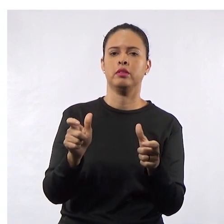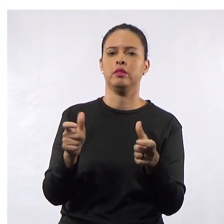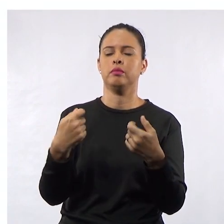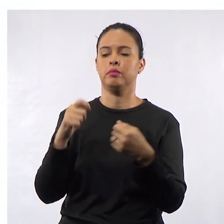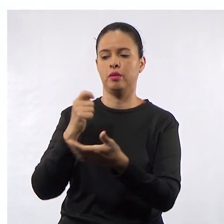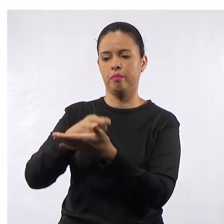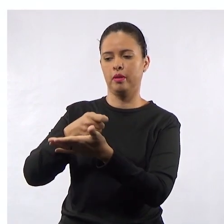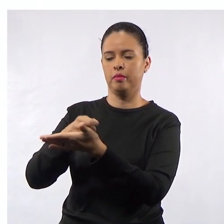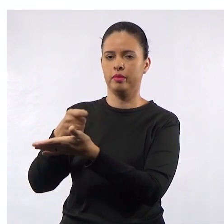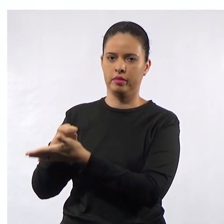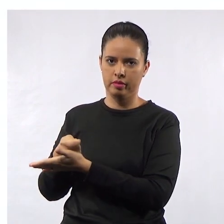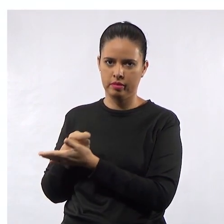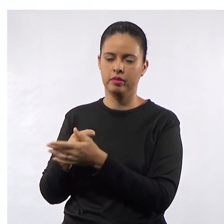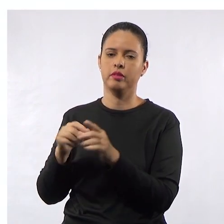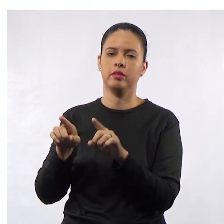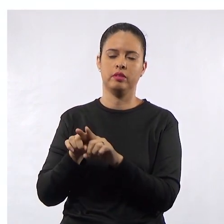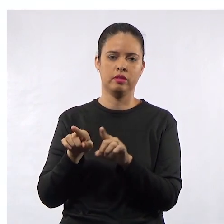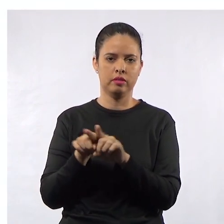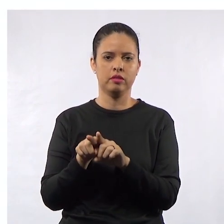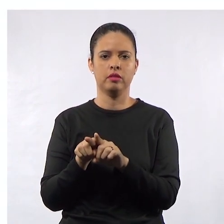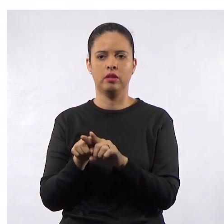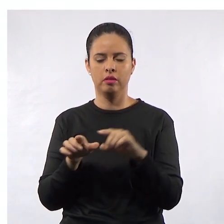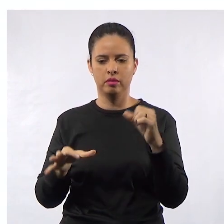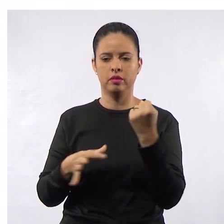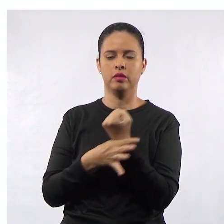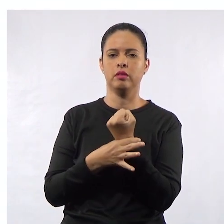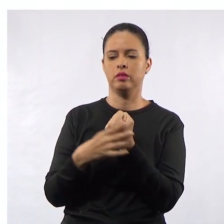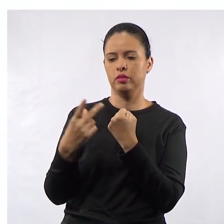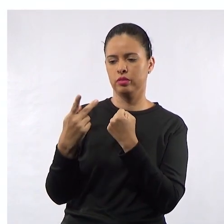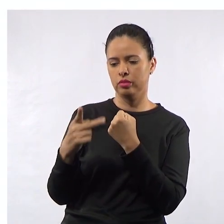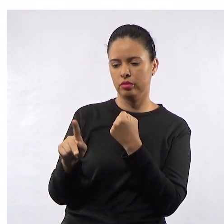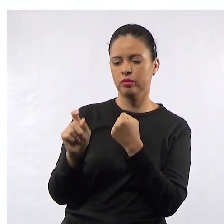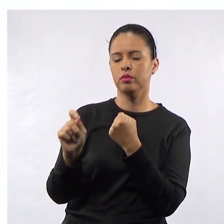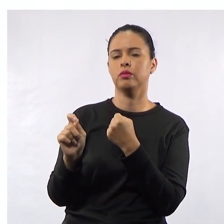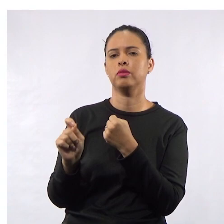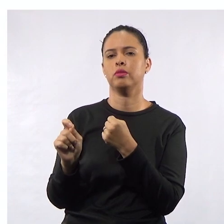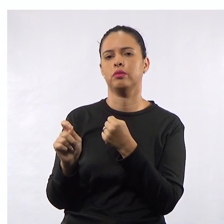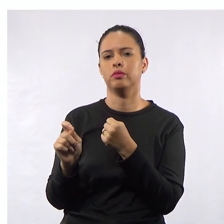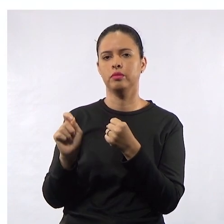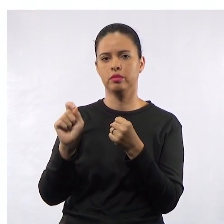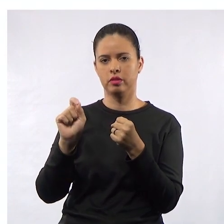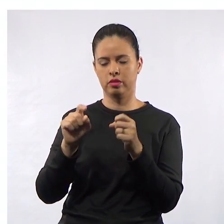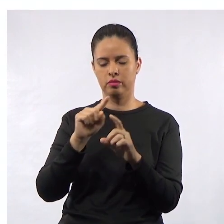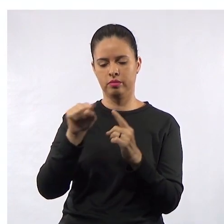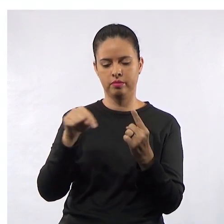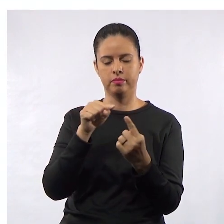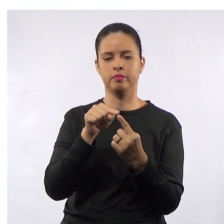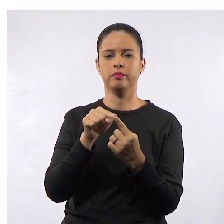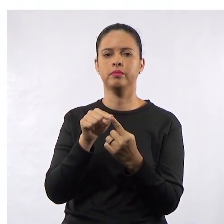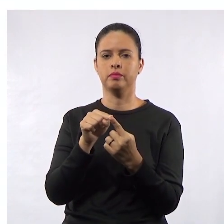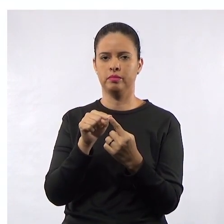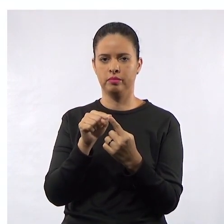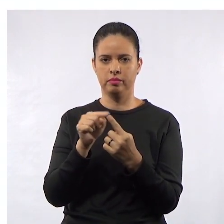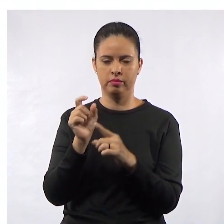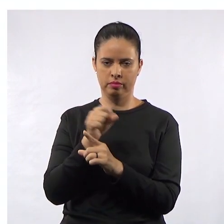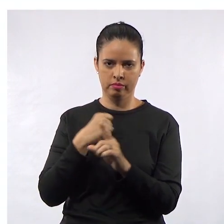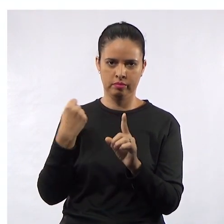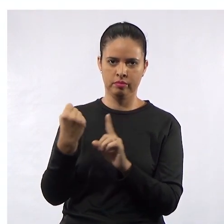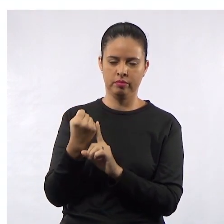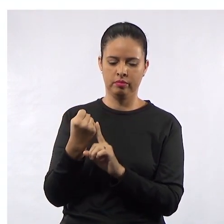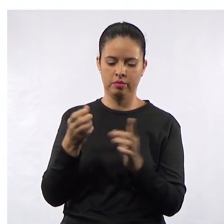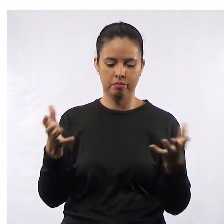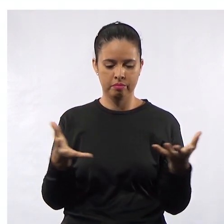promovendo assim a preservação da empresa sua função social e o estímulo a atividade econômica tá então